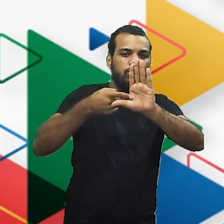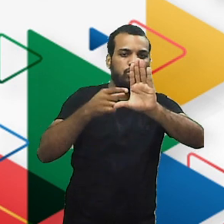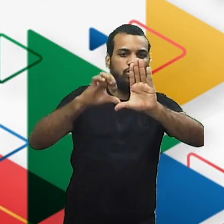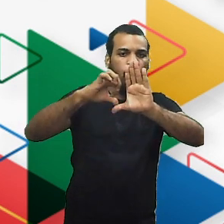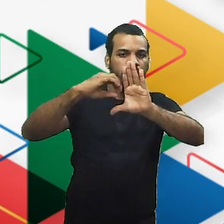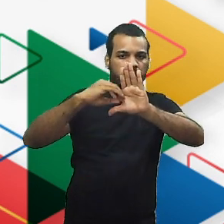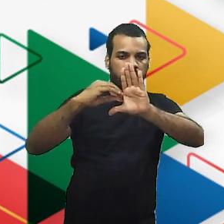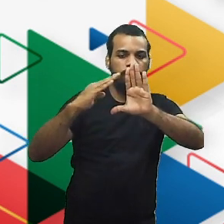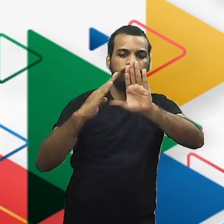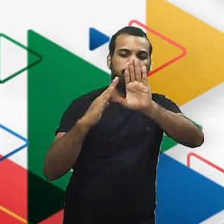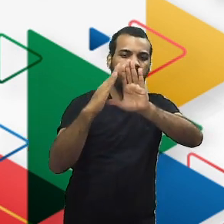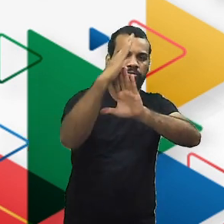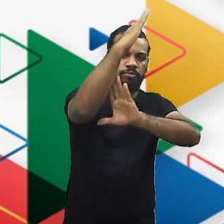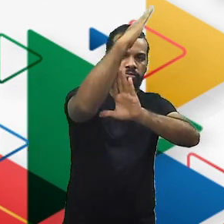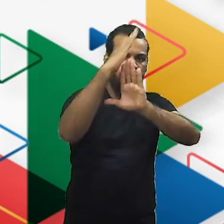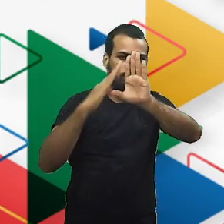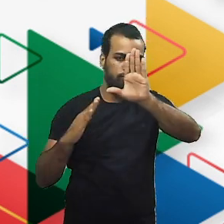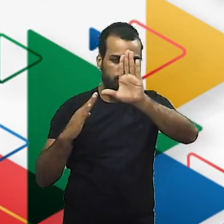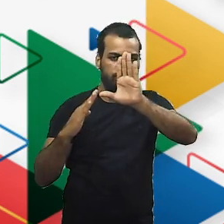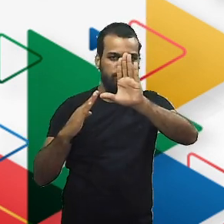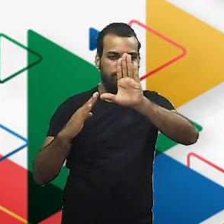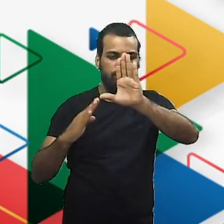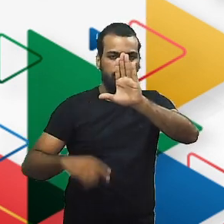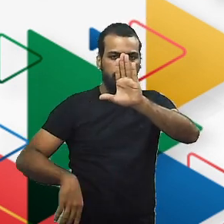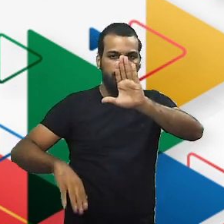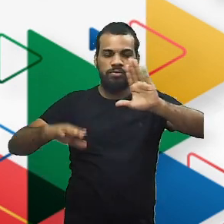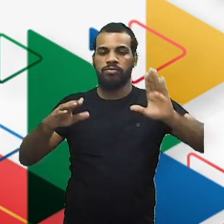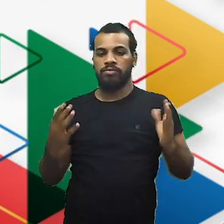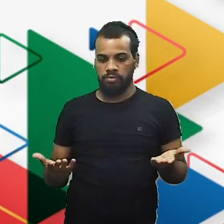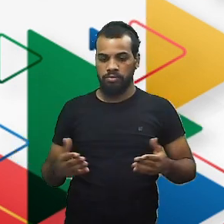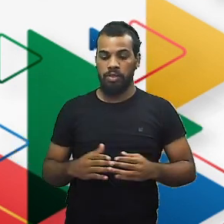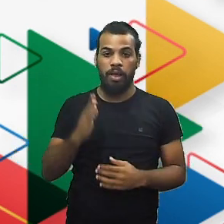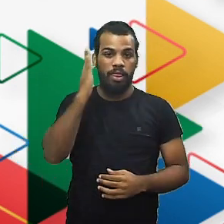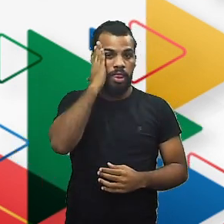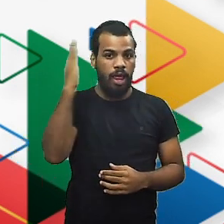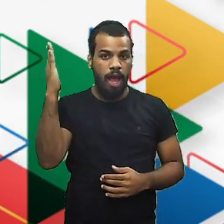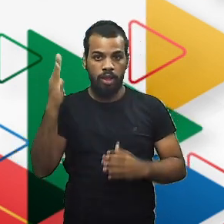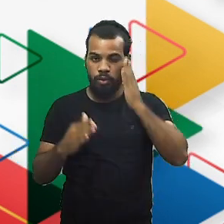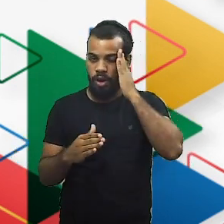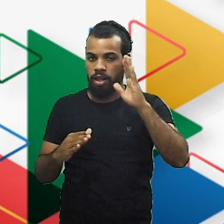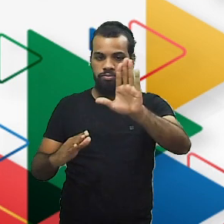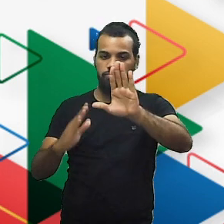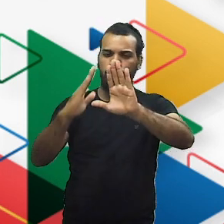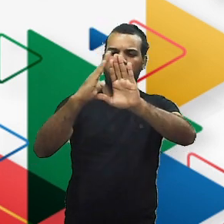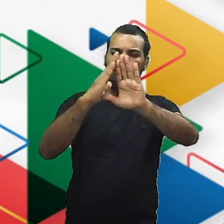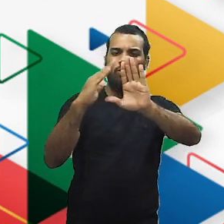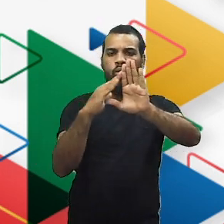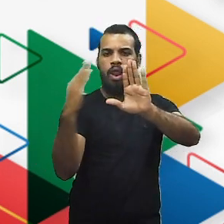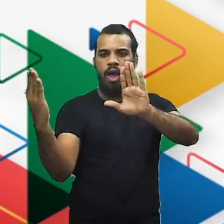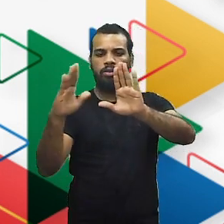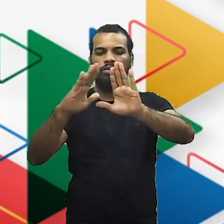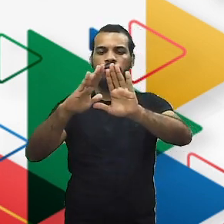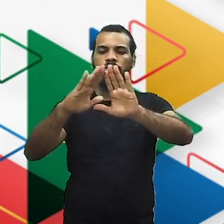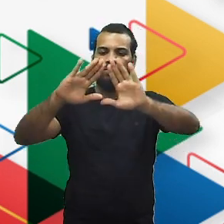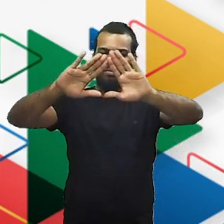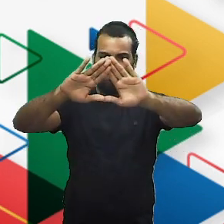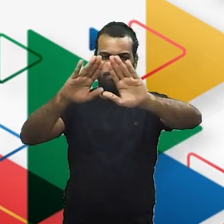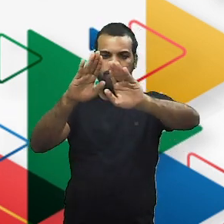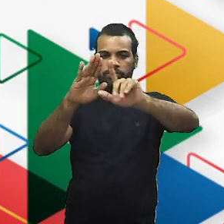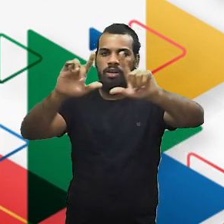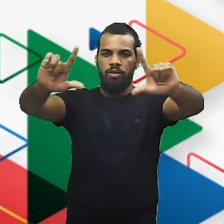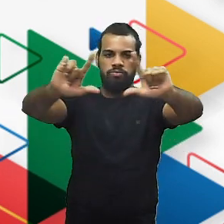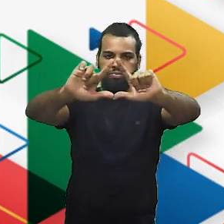um triângulo em relação aos ângulos. Em relação aos lados, observe, se os três lados tiverem